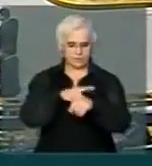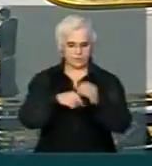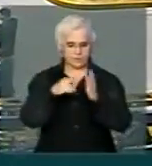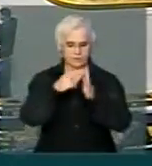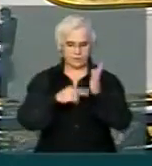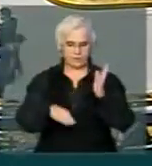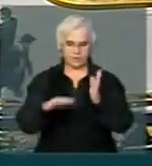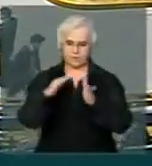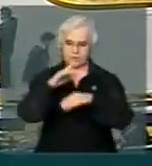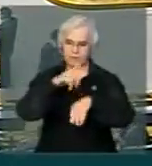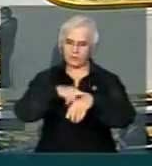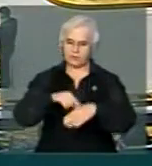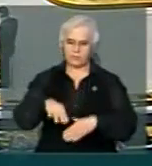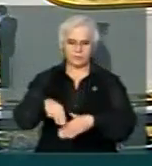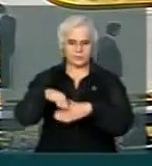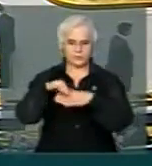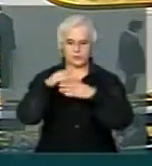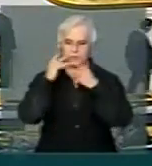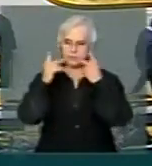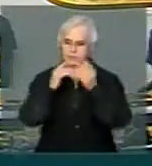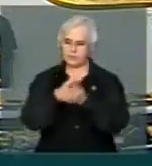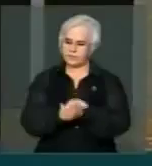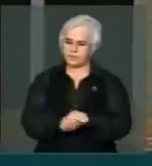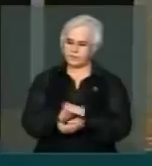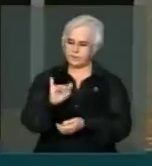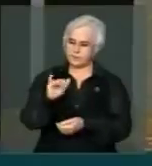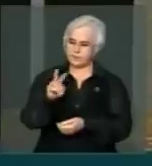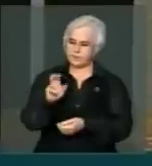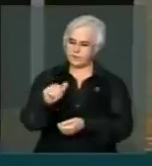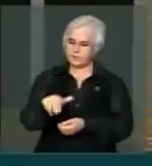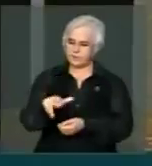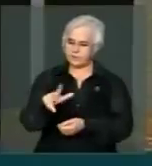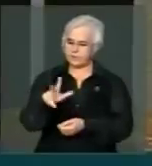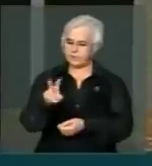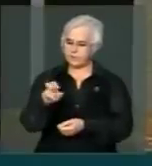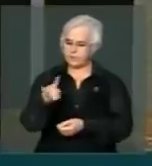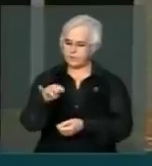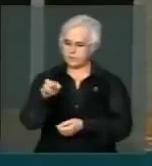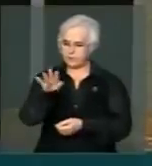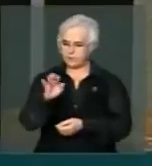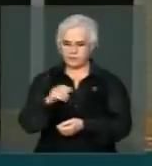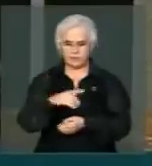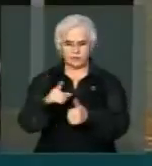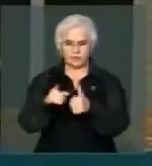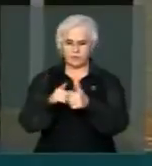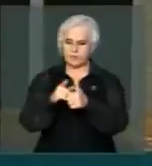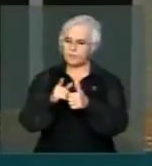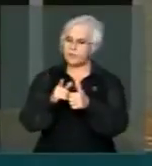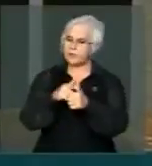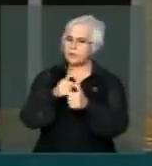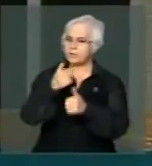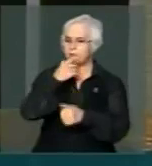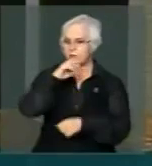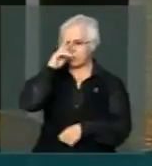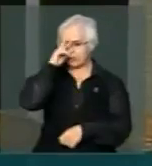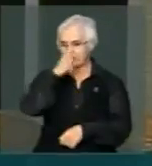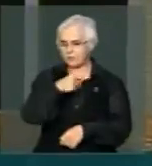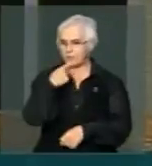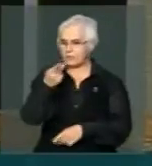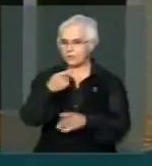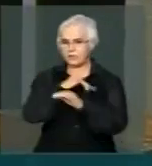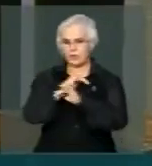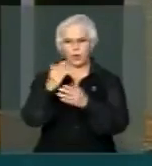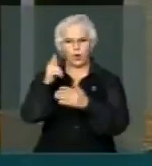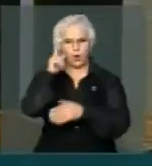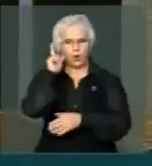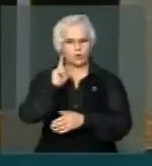tempo regimental, senhor presidente. Em primeiro lugar, senhor presidente, eu queria colocar que todo o debate que